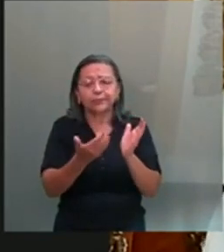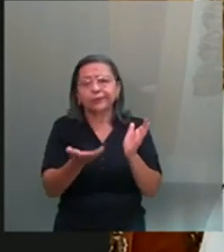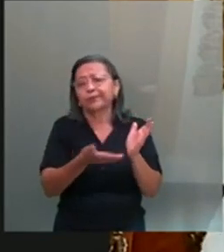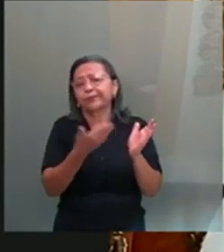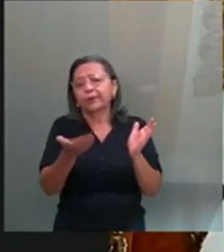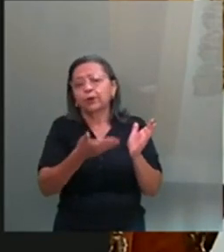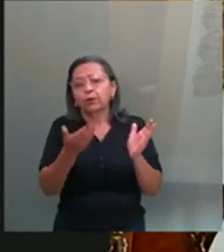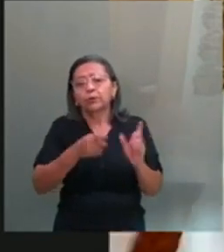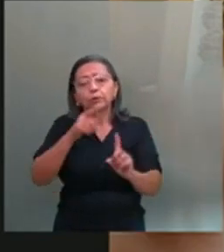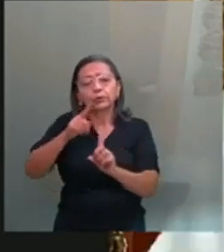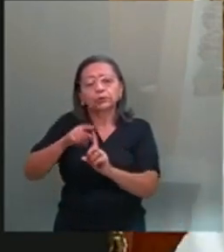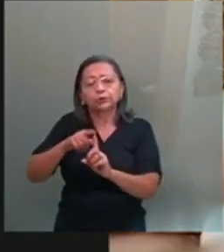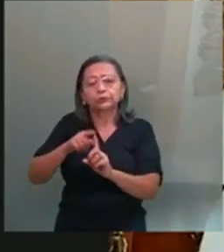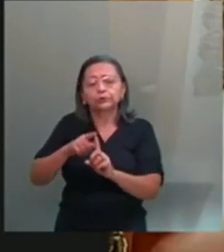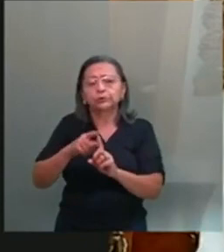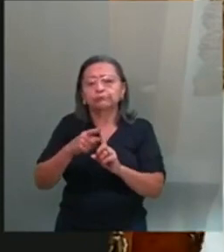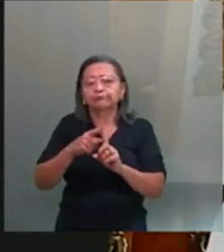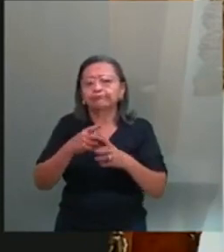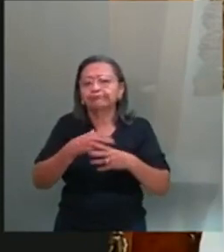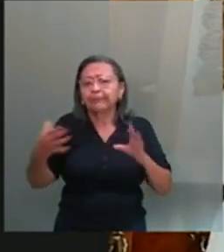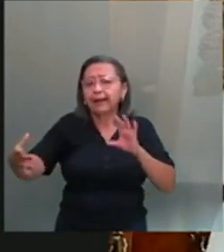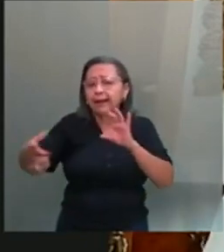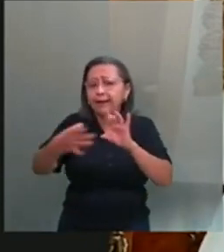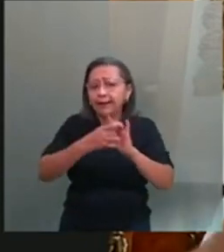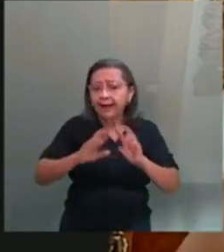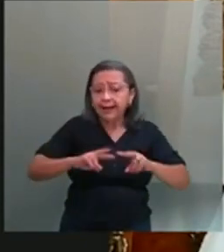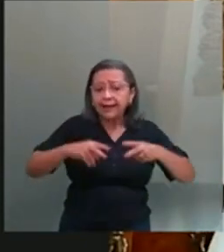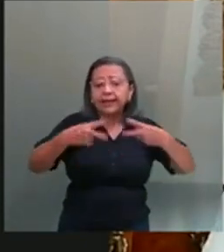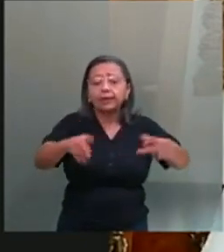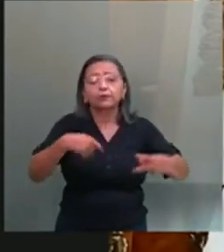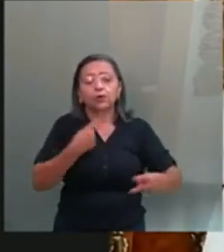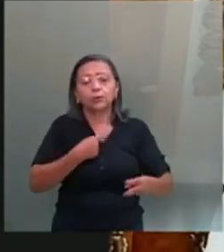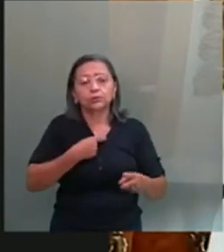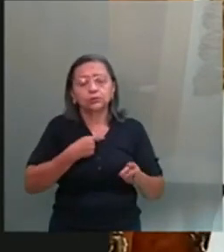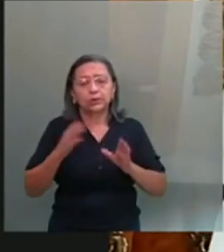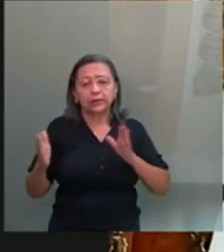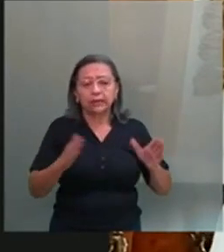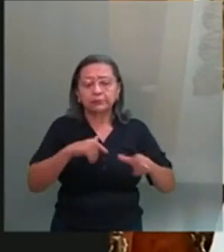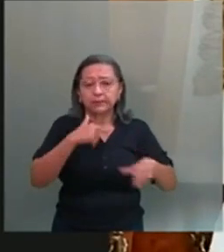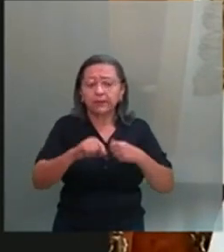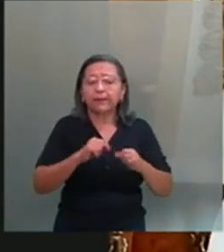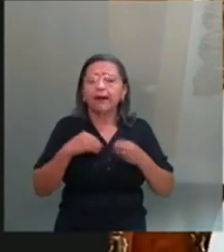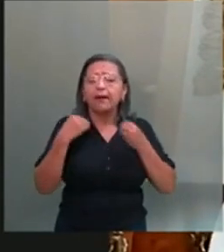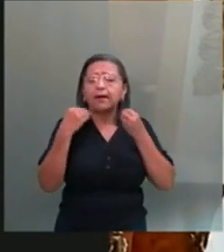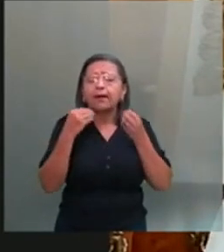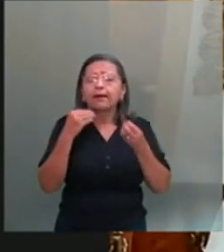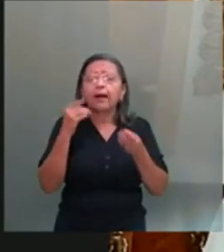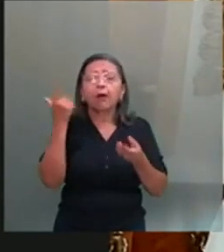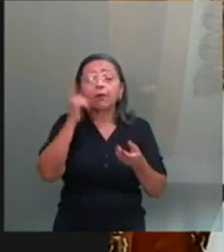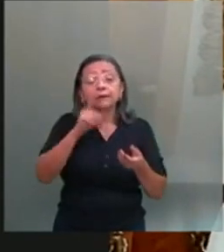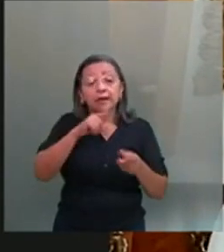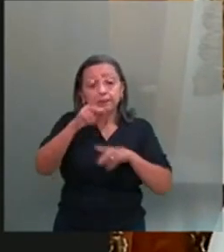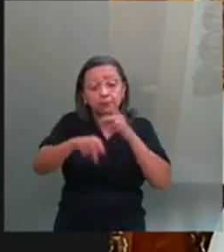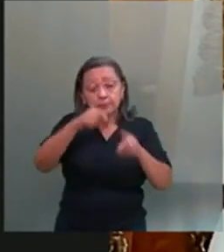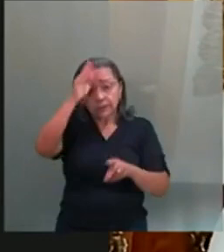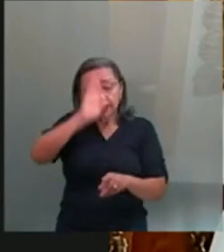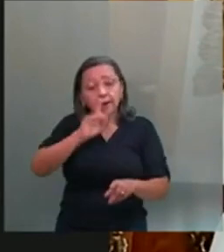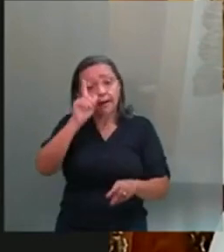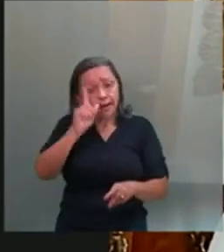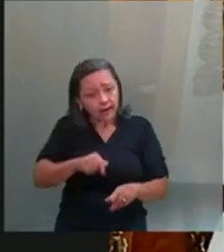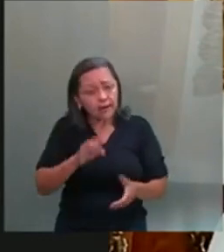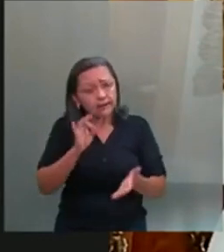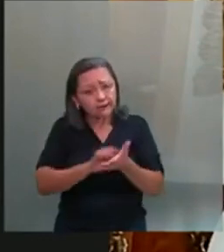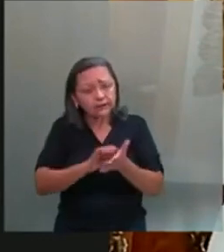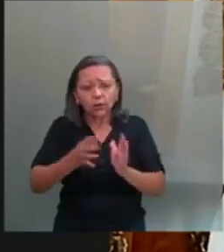de um grande link do nosso mandato para chegar até a população brasileira, ela é